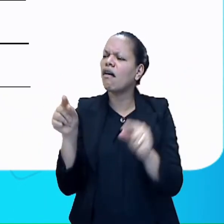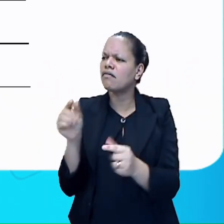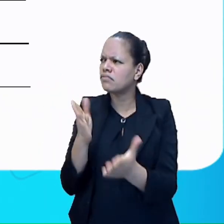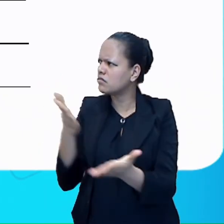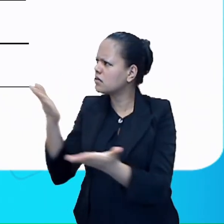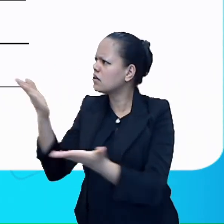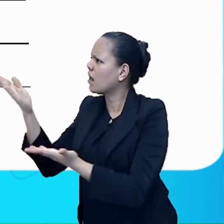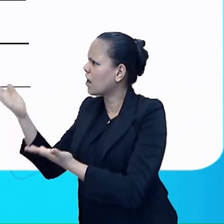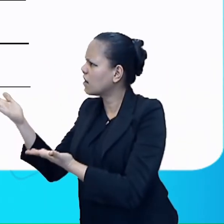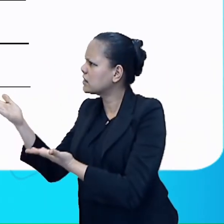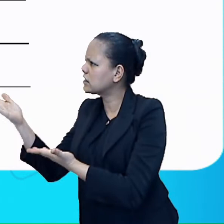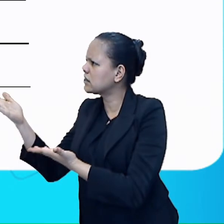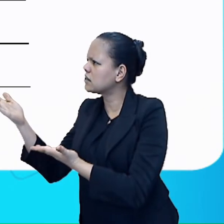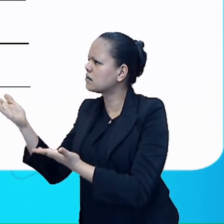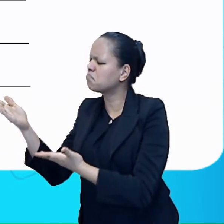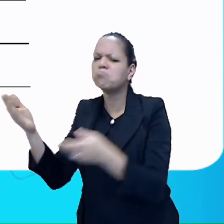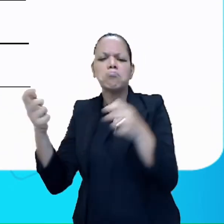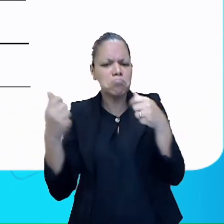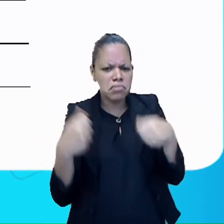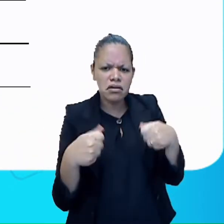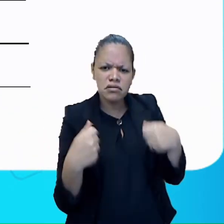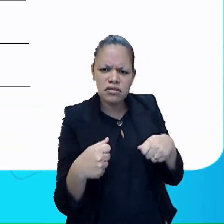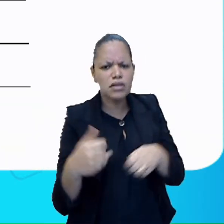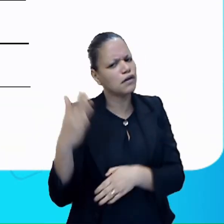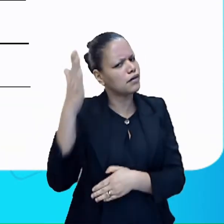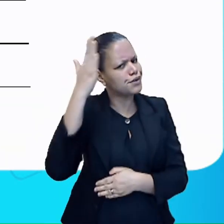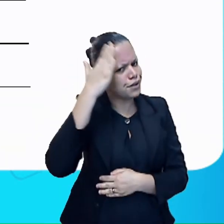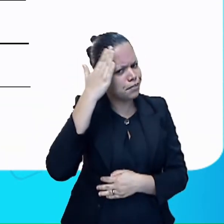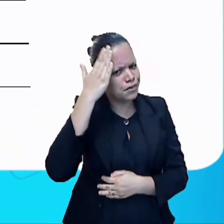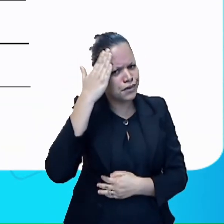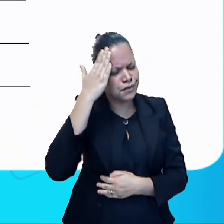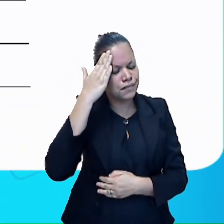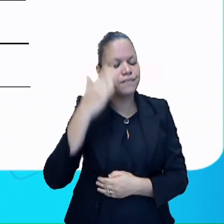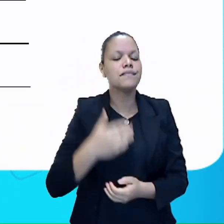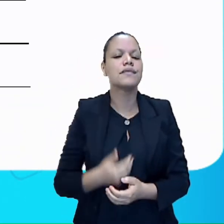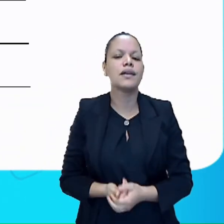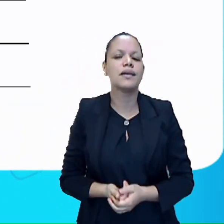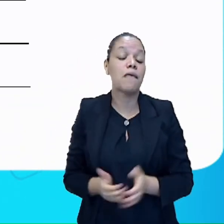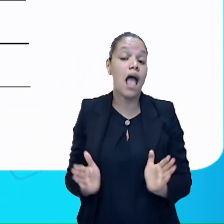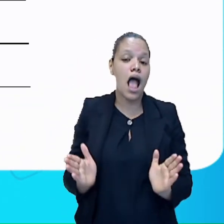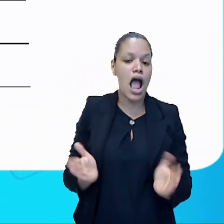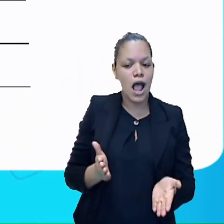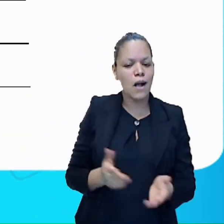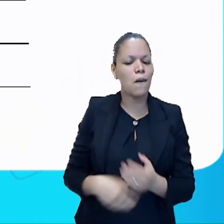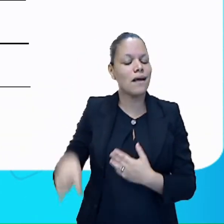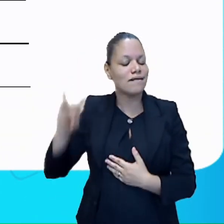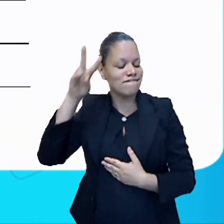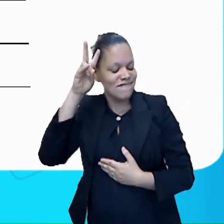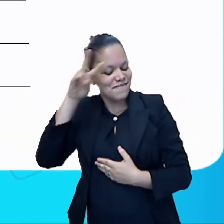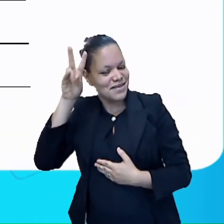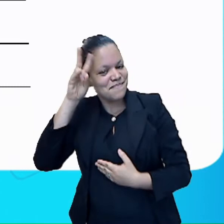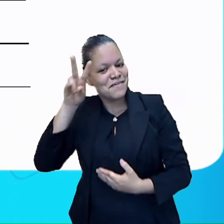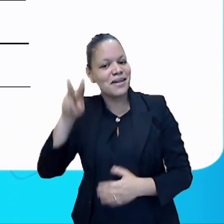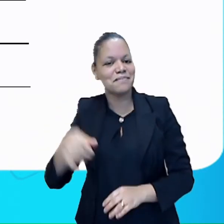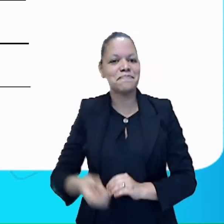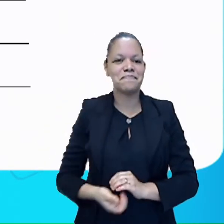que você já sabia sobre frases afirmativas e negativas. Então, nós só vamos puxar aí na sua